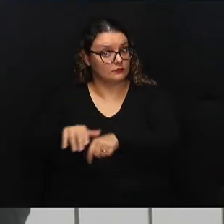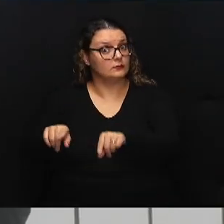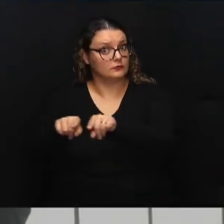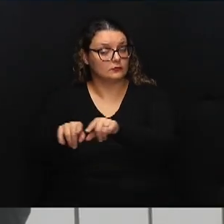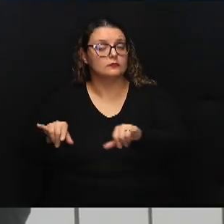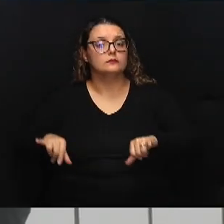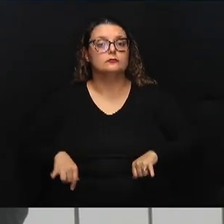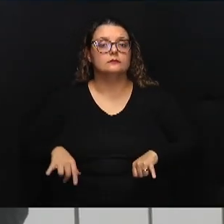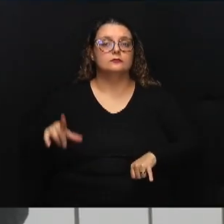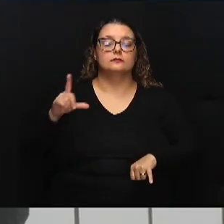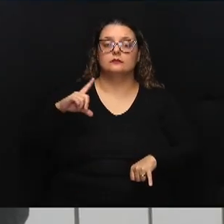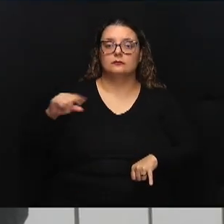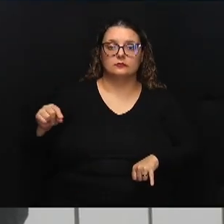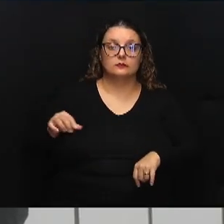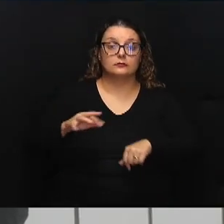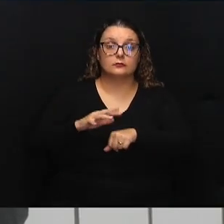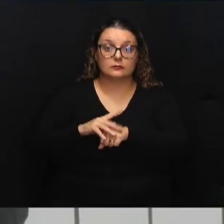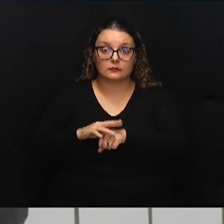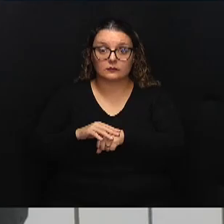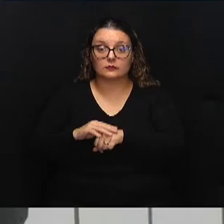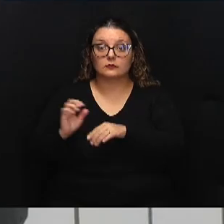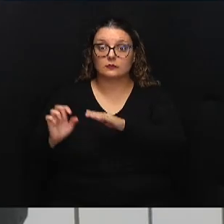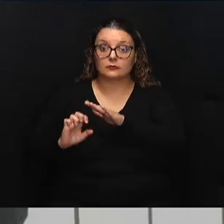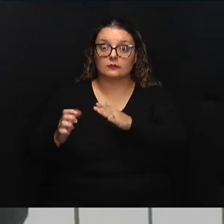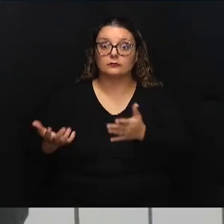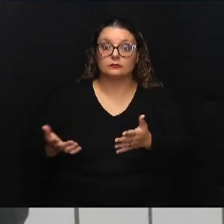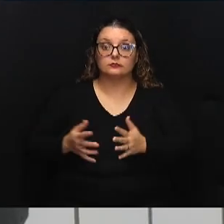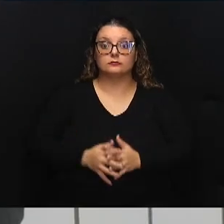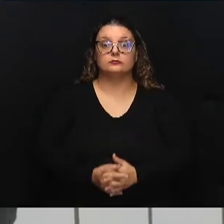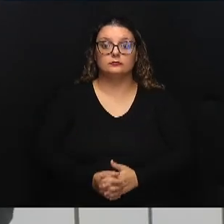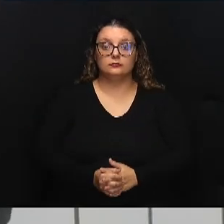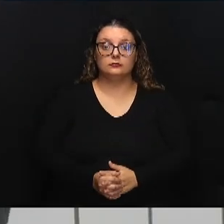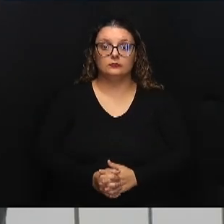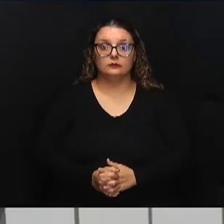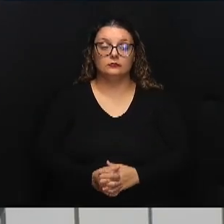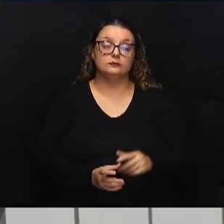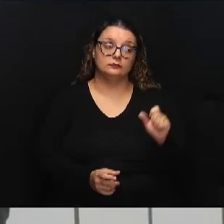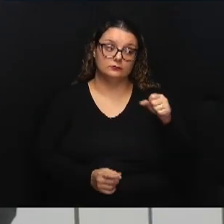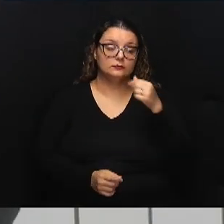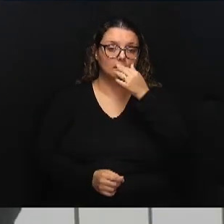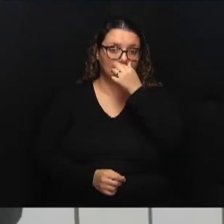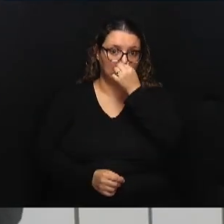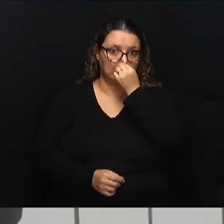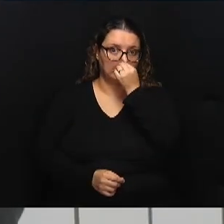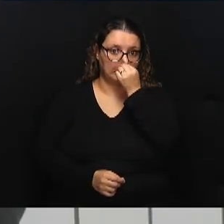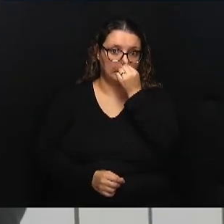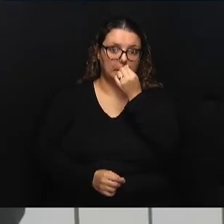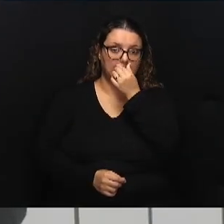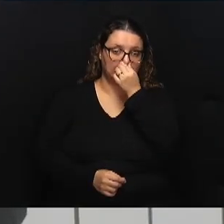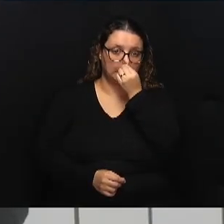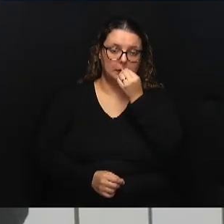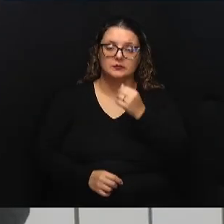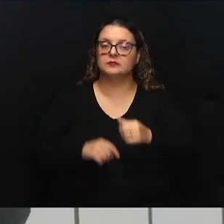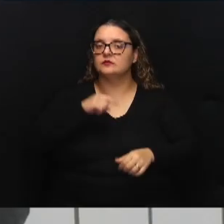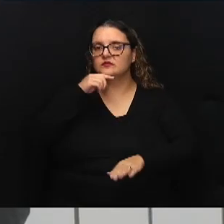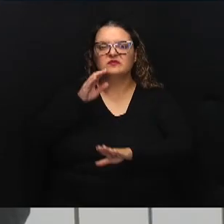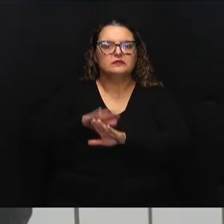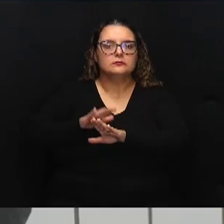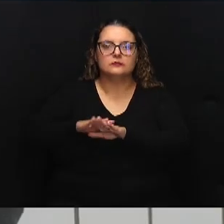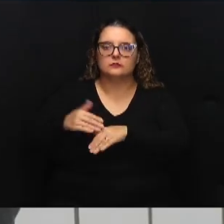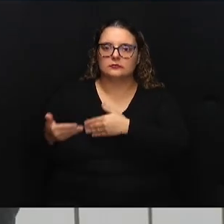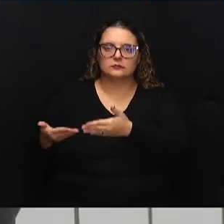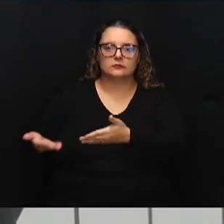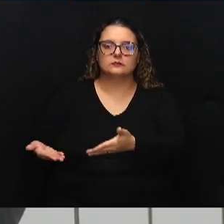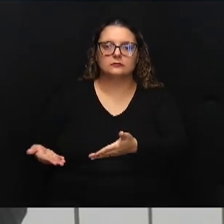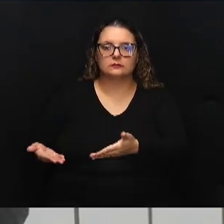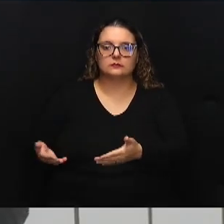saem, às vezes, até doentes de uma empresa. Né? E ninguém toma providência a respeito disso. E